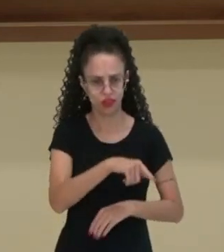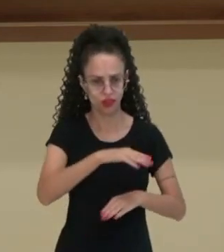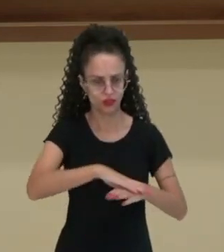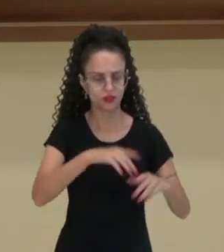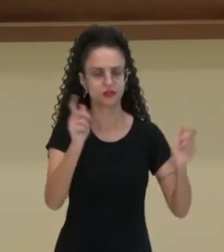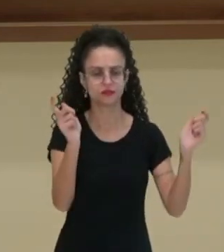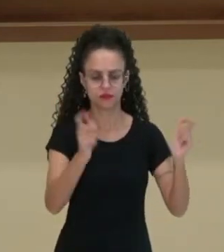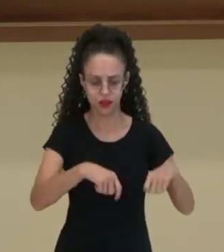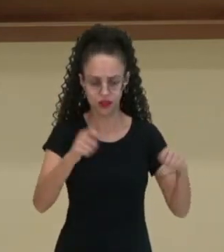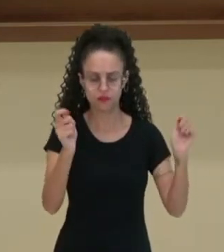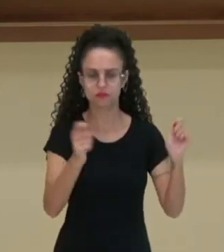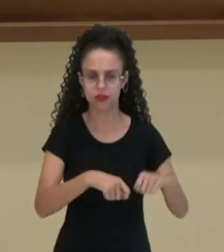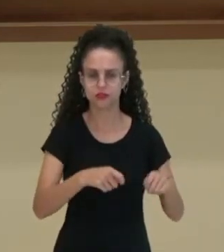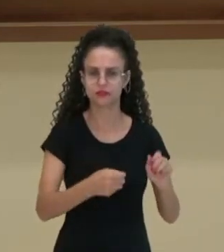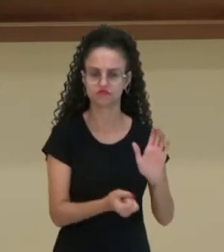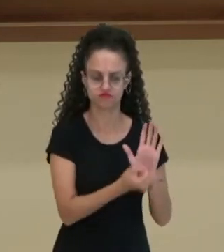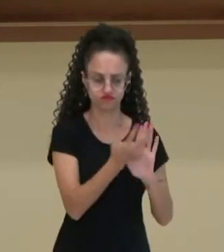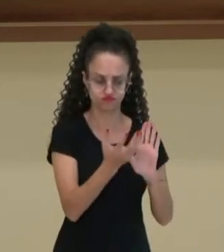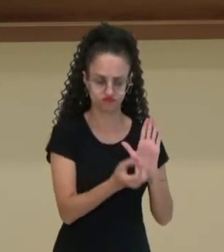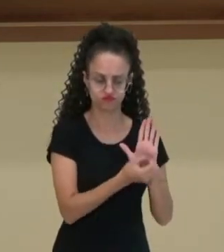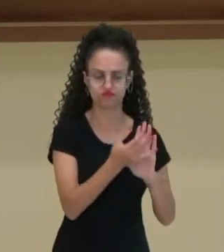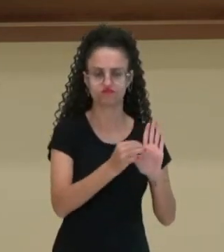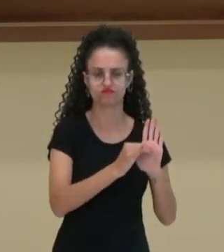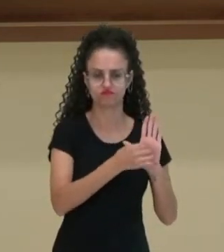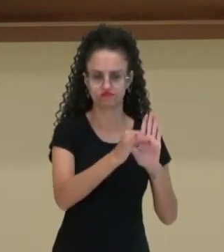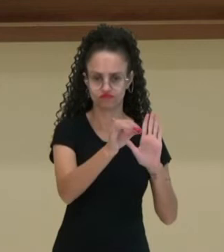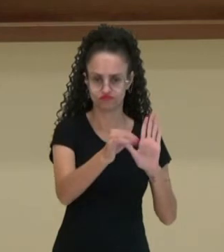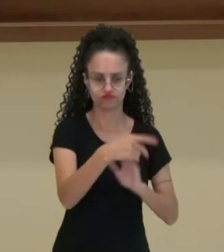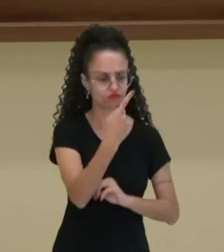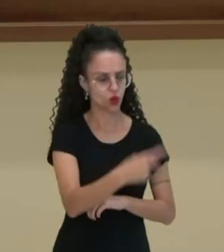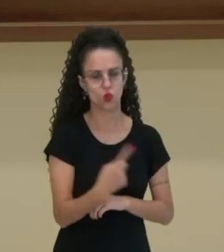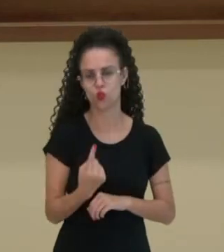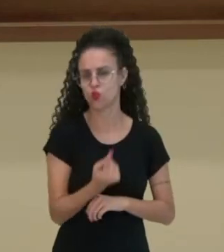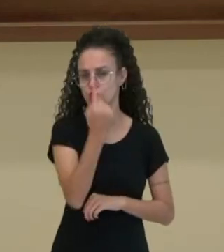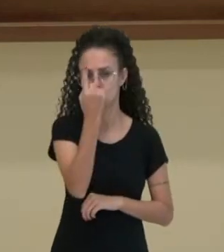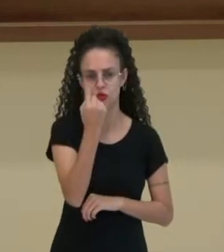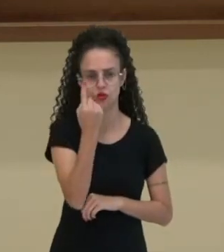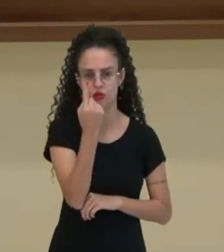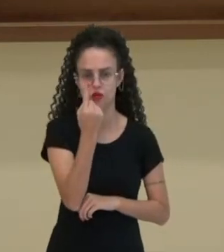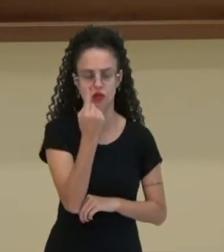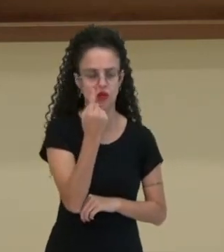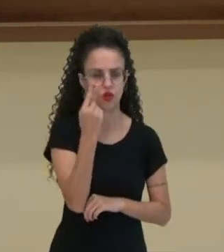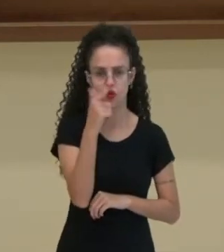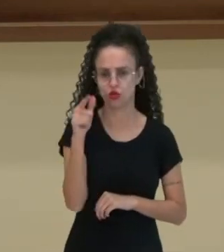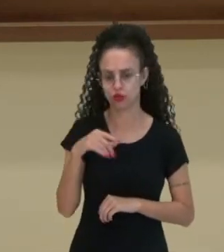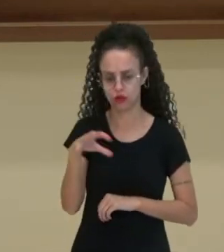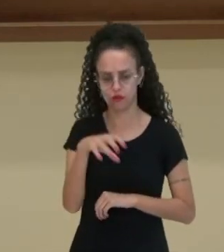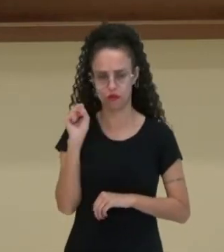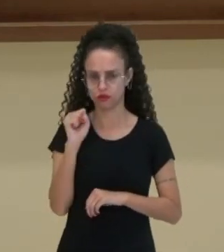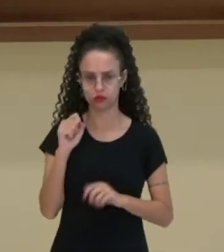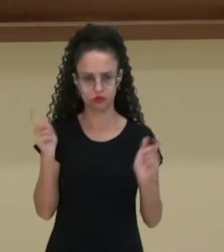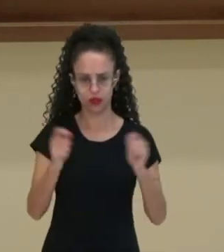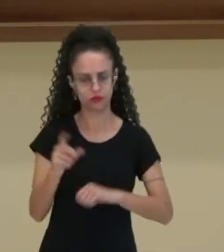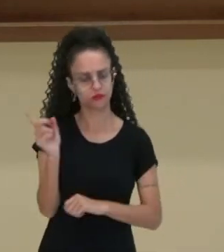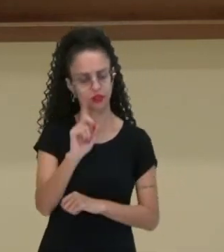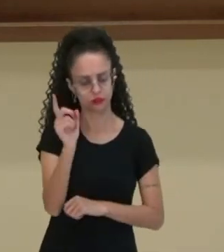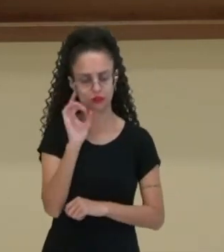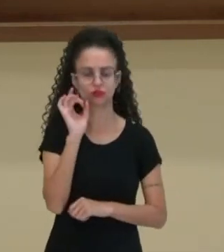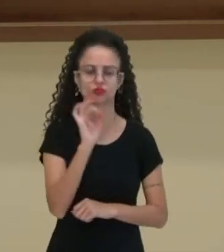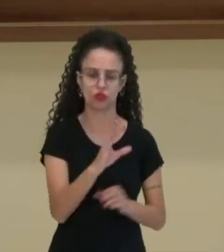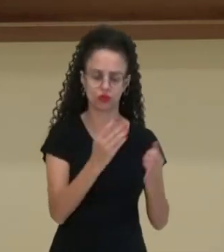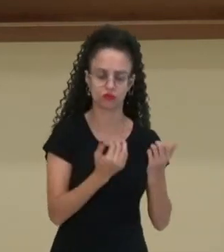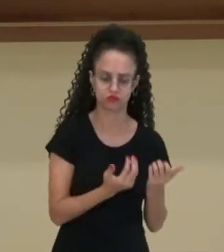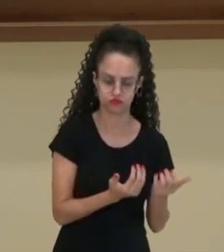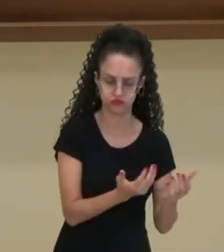capacidade de produzir o seu próprio alimento. São os únicos. Nenhum consumidor tem essa capacidade. Somente os